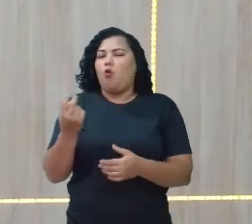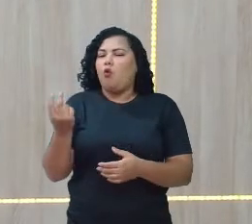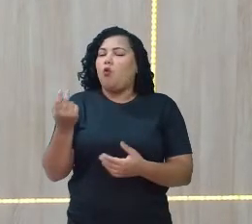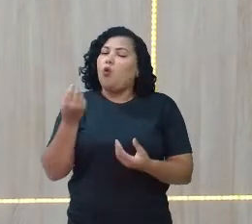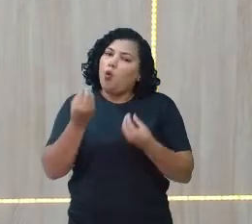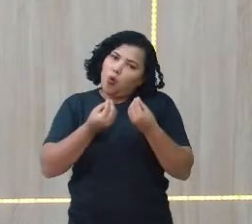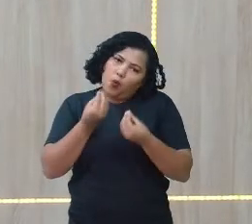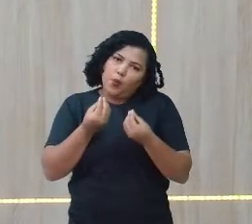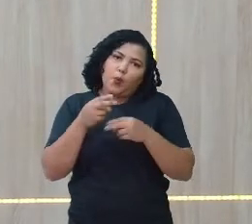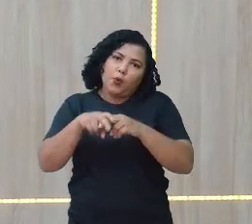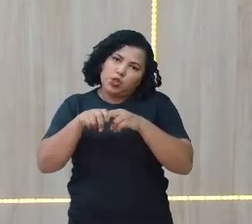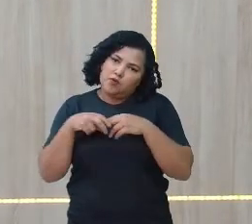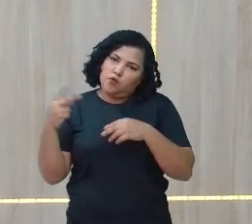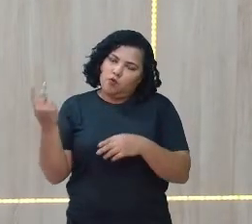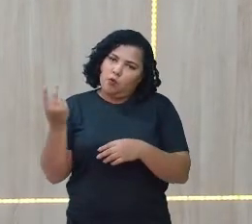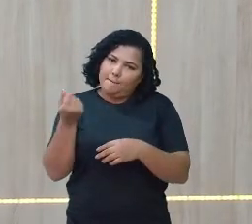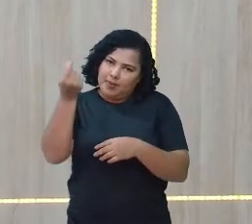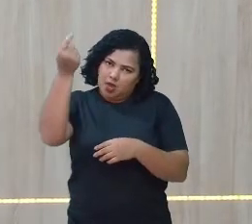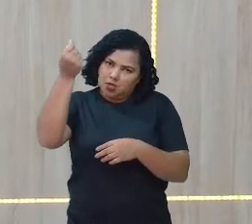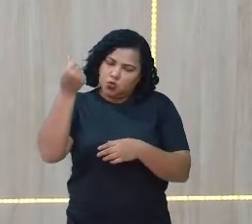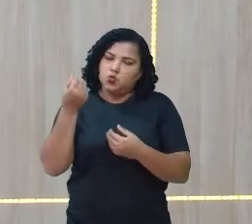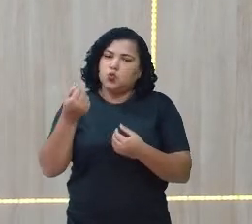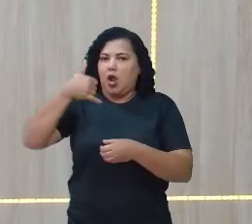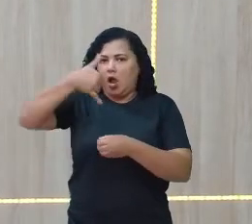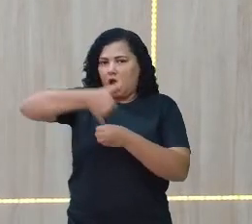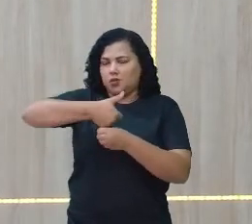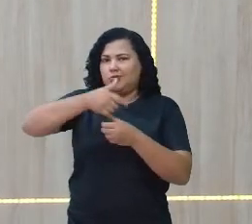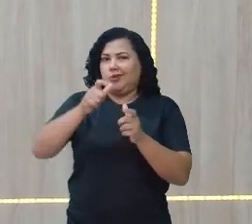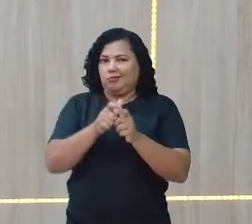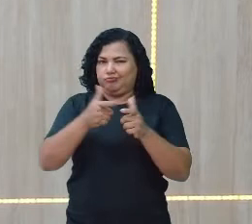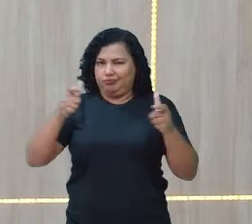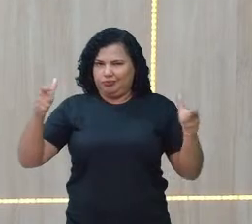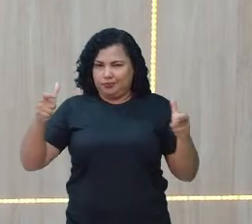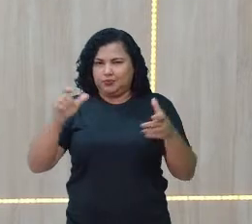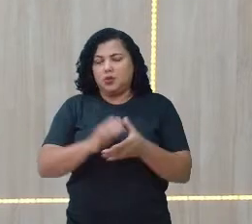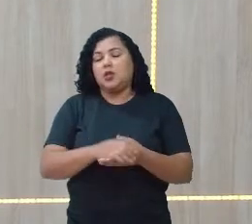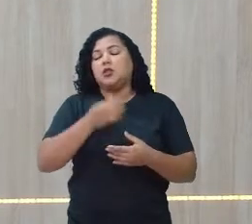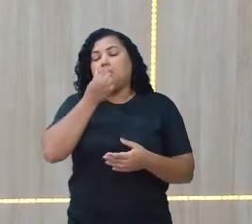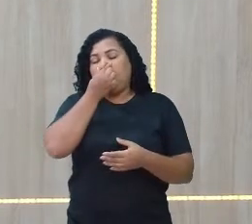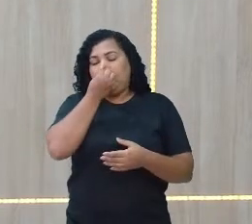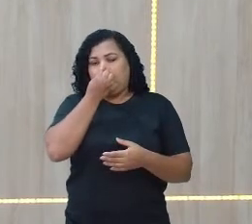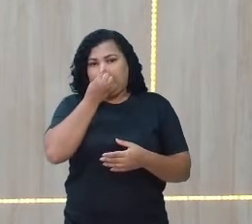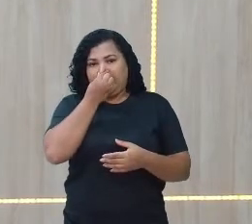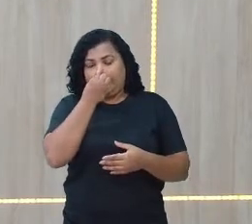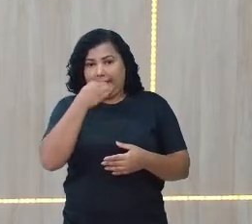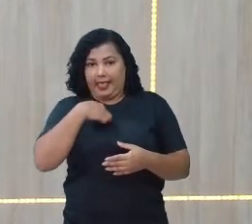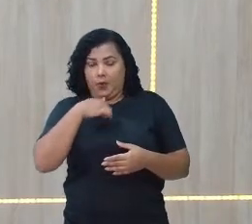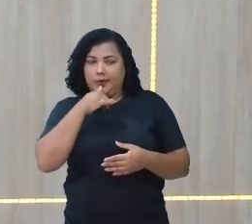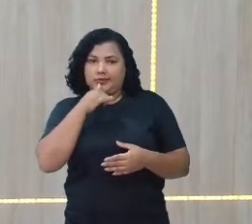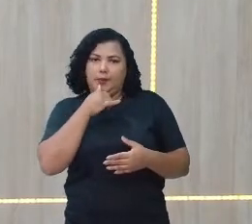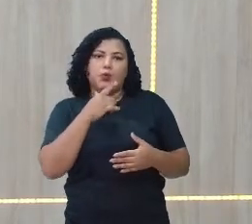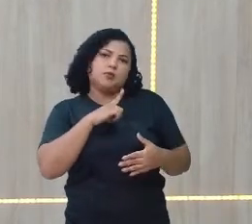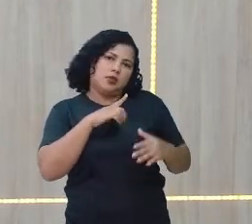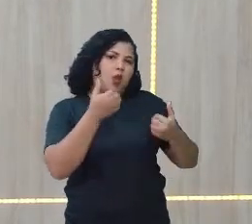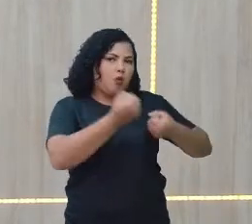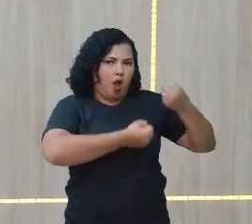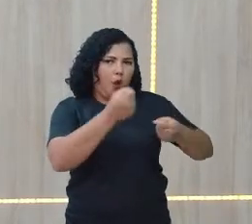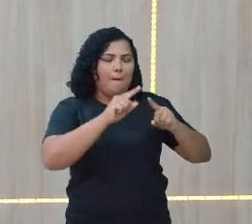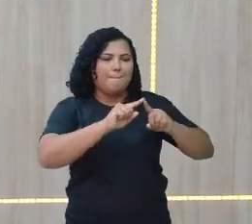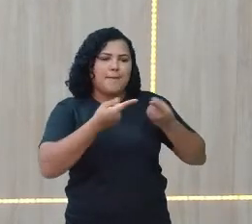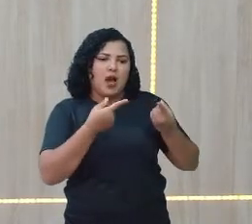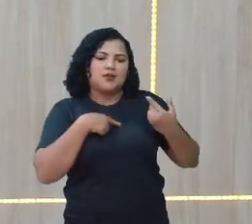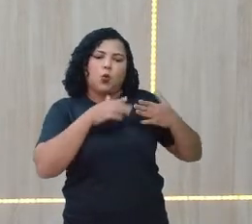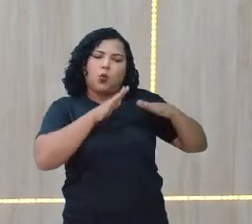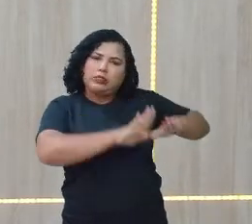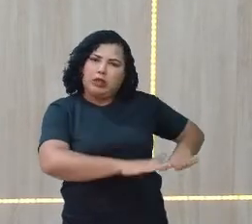pessoas que estão utilizando o ônibus aumentou ainda mais. Eu sou um deles, né, que estou deixando o carro, né? E a gente busca, né, formas sustentáveis